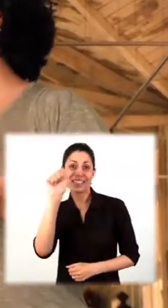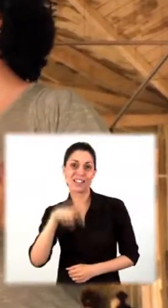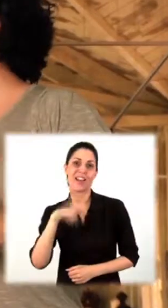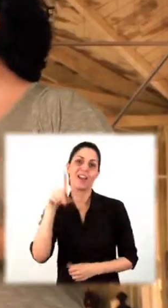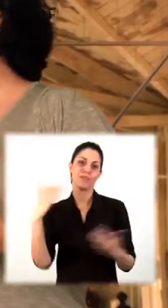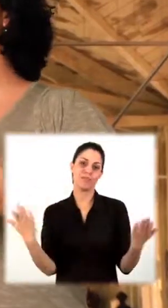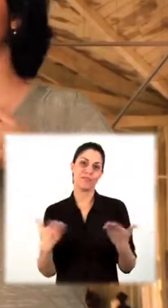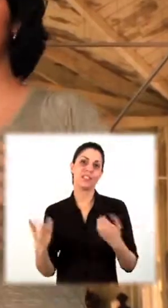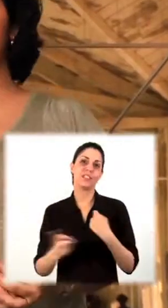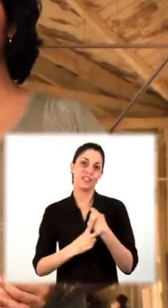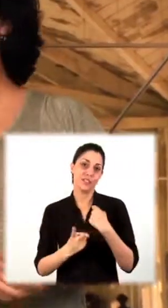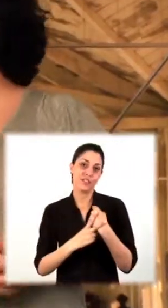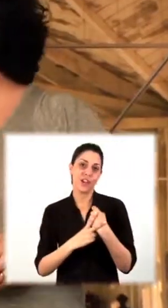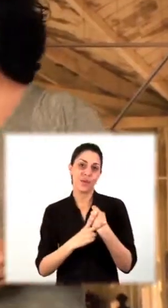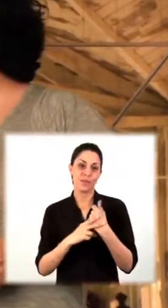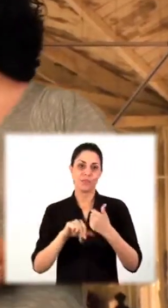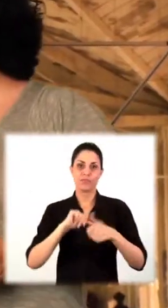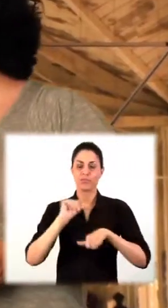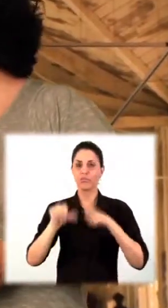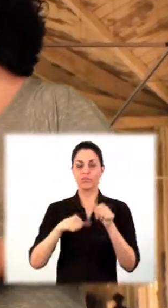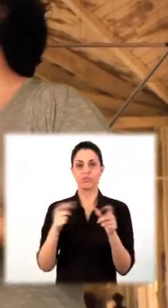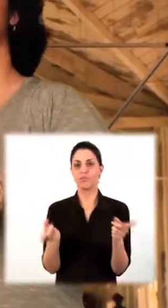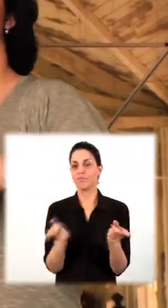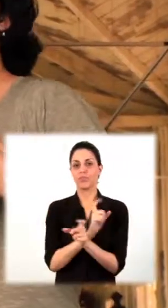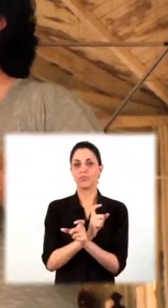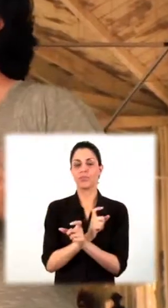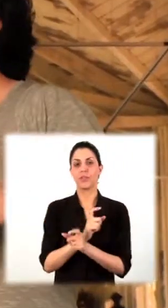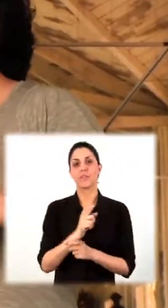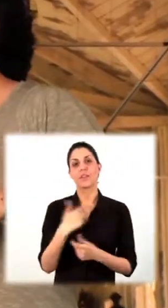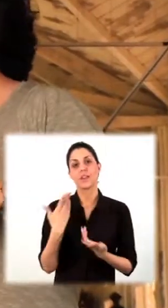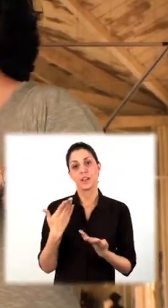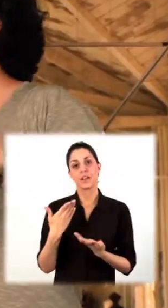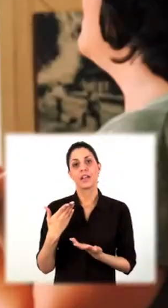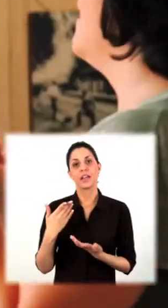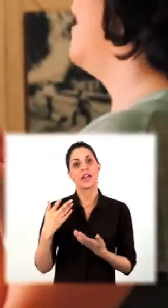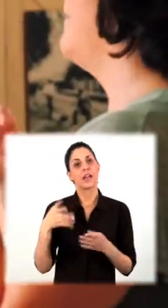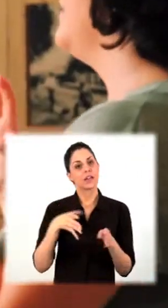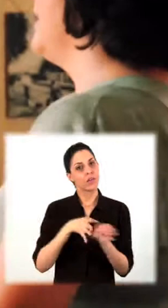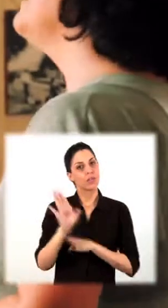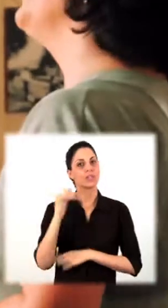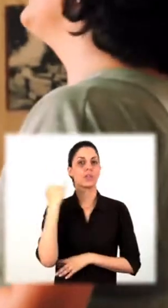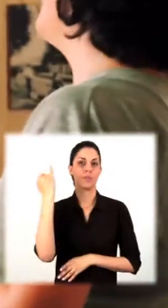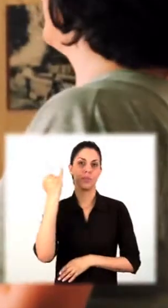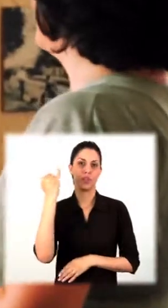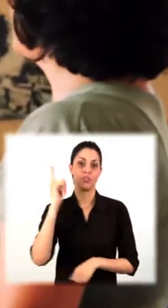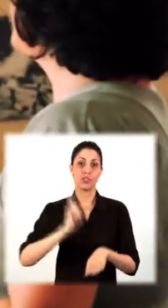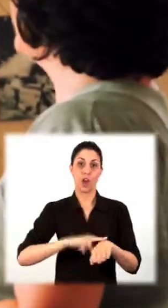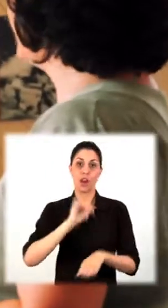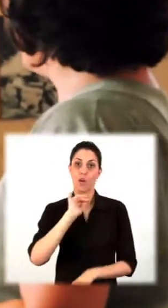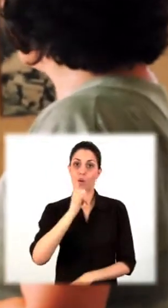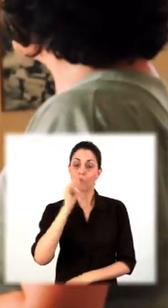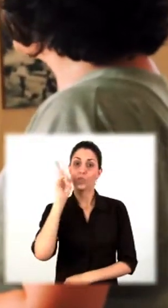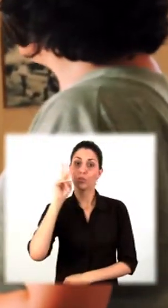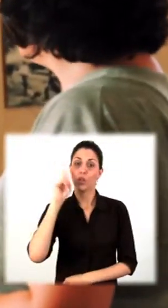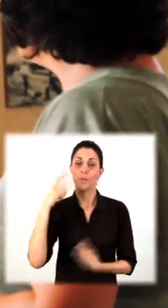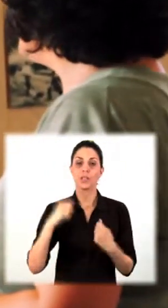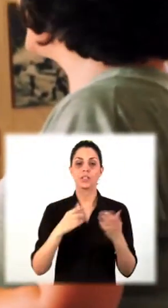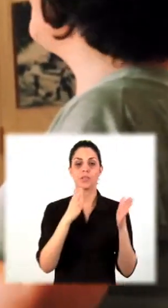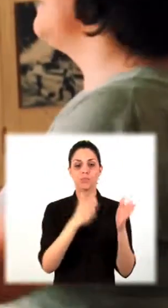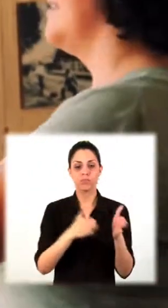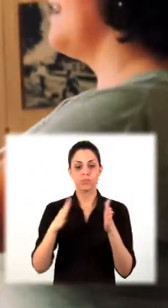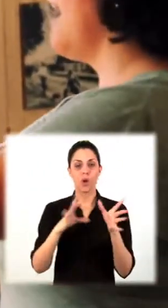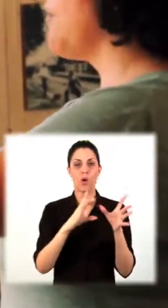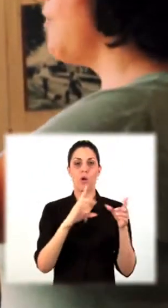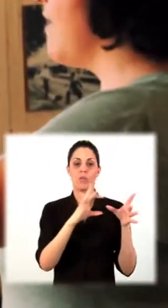assim, está assado, trazendo para o tempo presente. E isso é uma coisa que é a primeira dica para quando a gente vai narrar uma história,